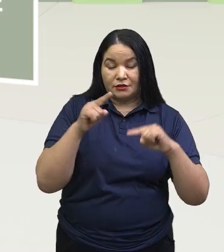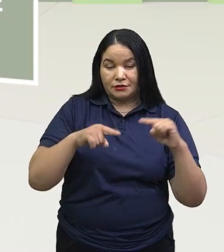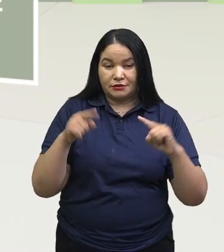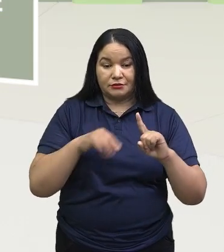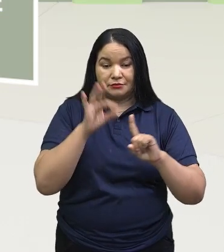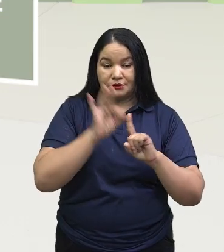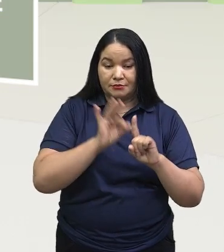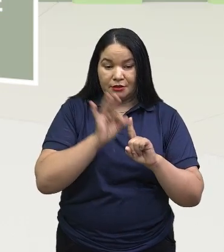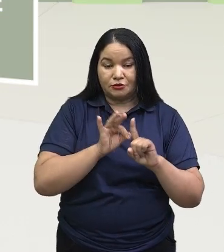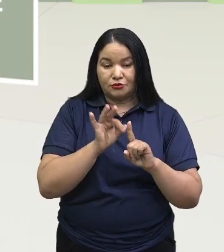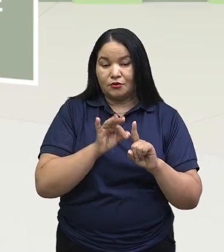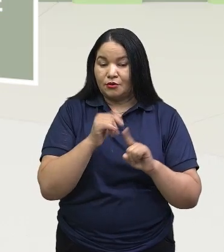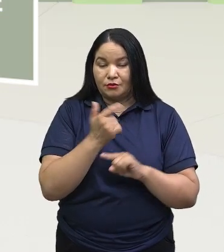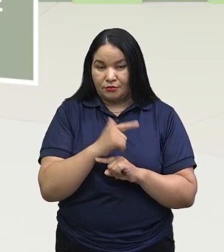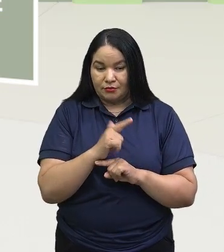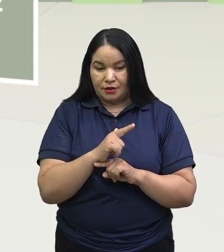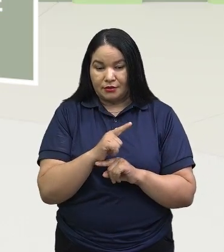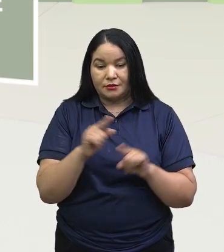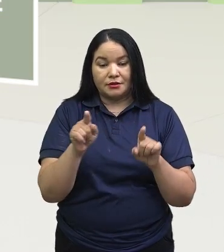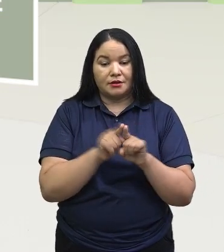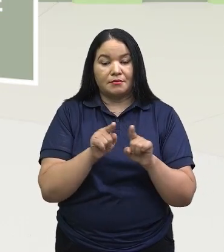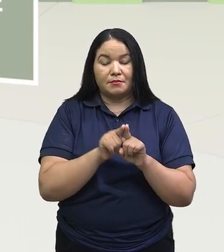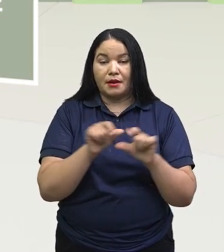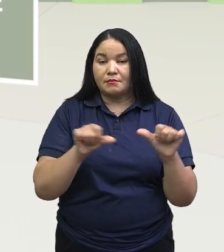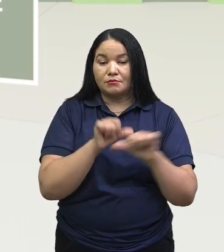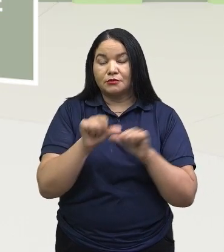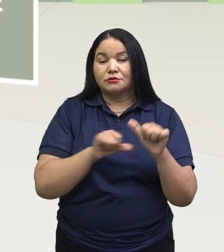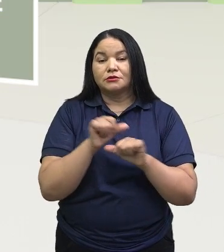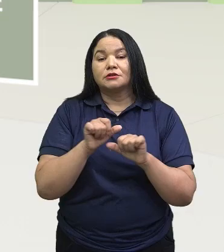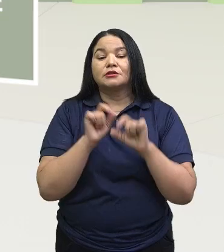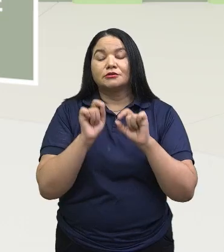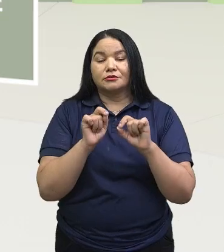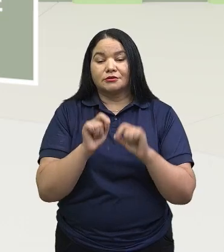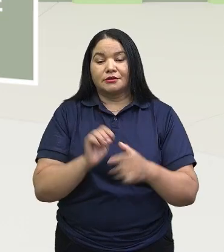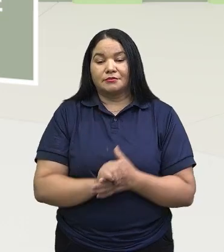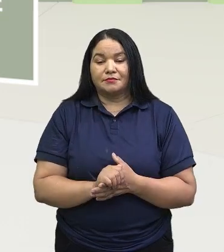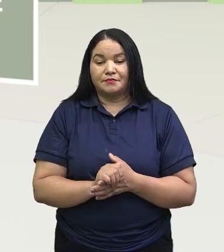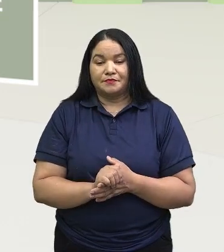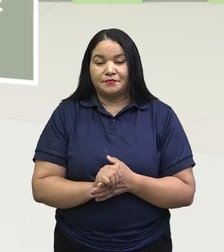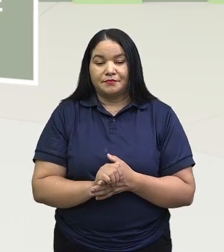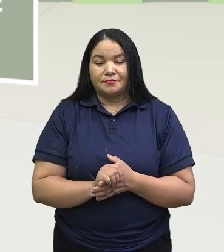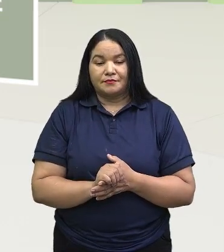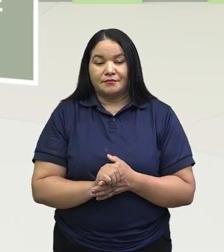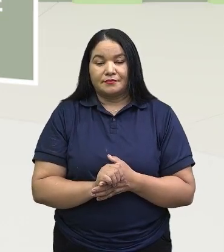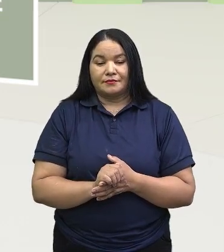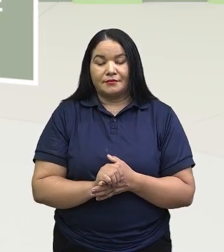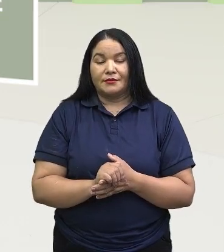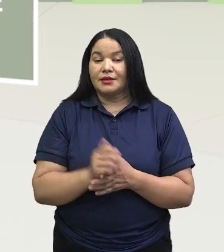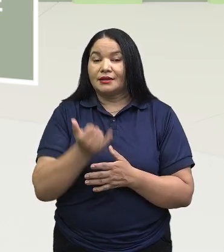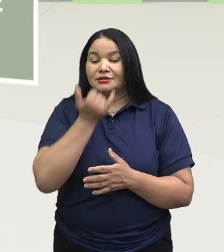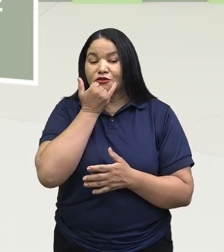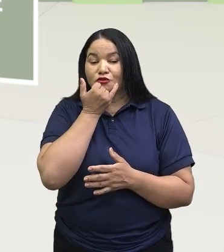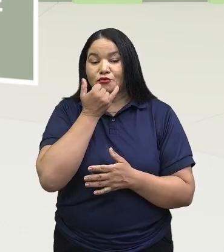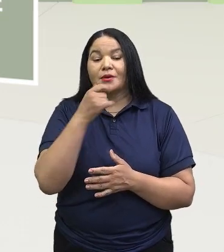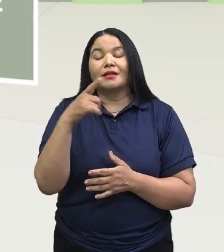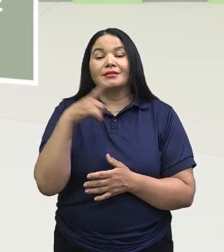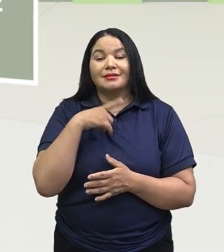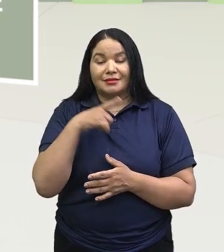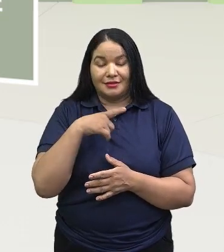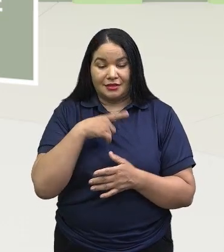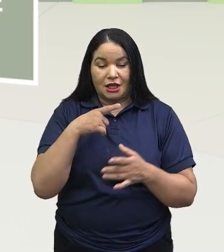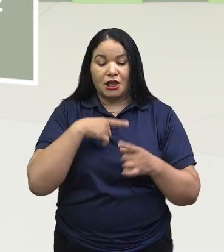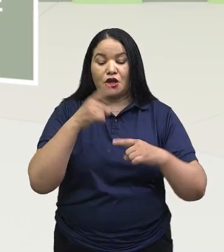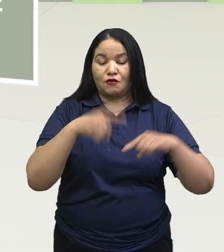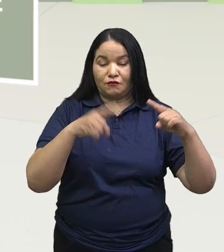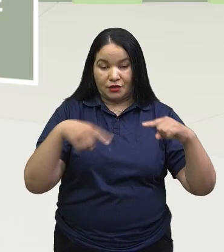temperatura e também não há mudança de estado físico, ou seja, há variação de temperatura. Eu falei que não, mas,